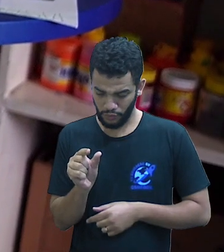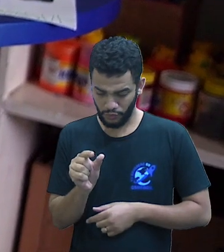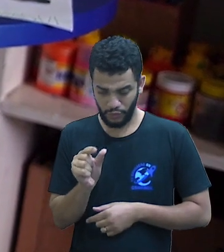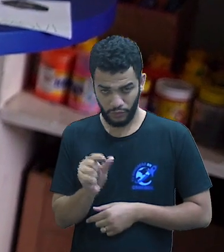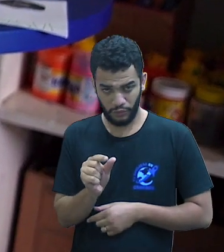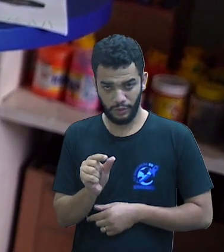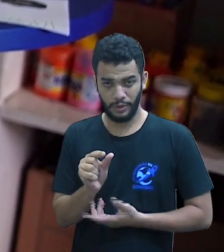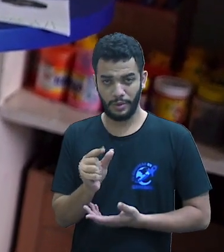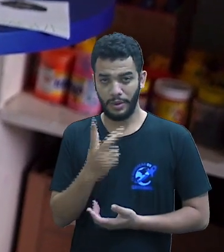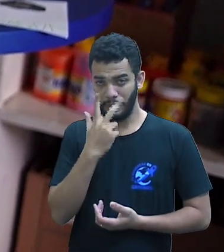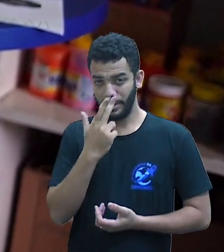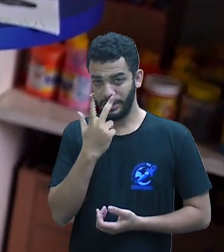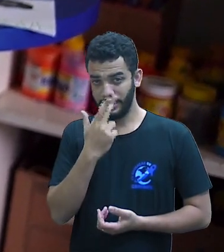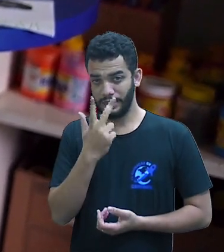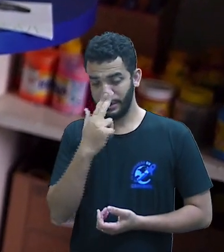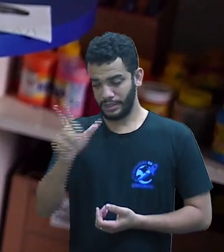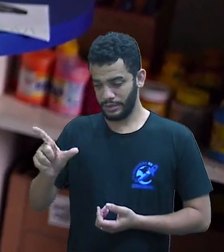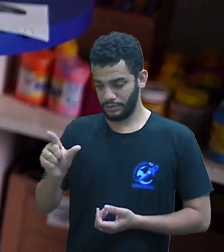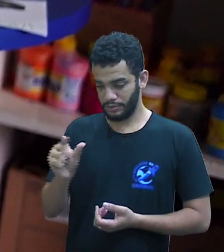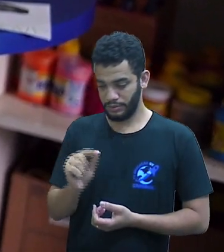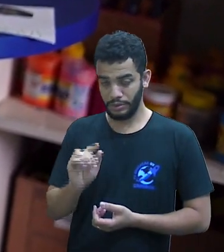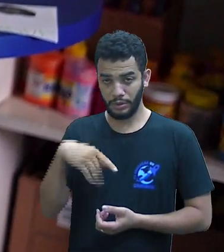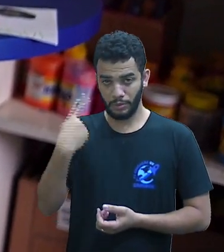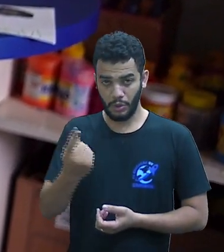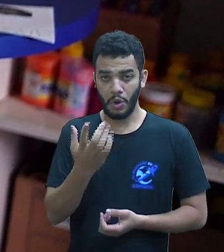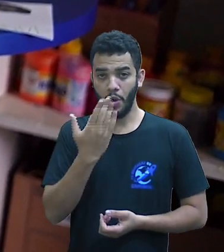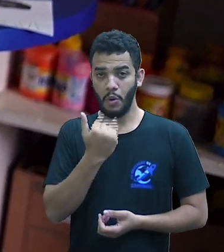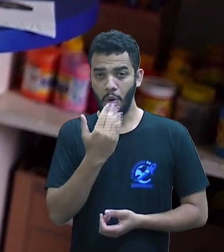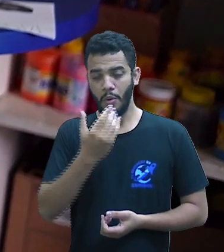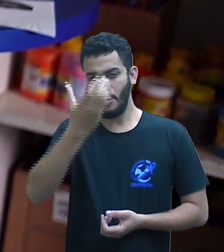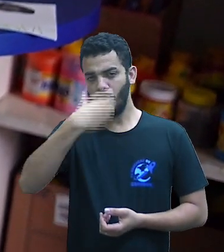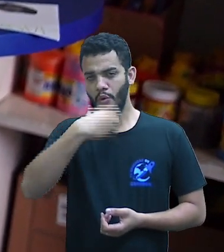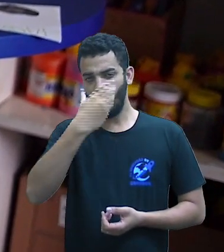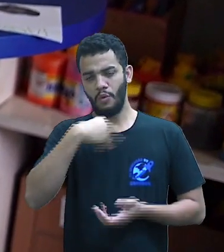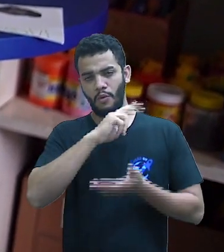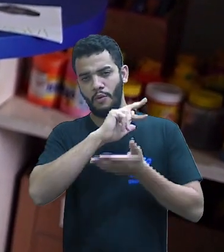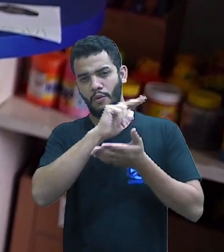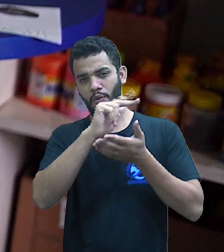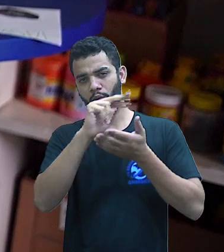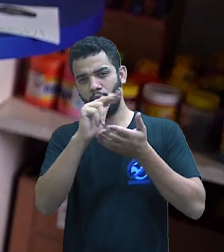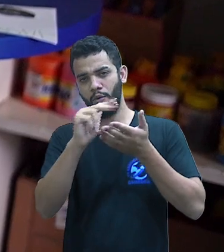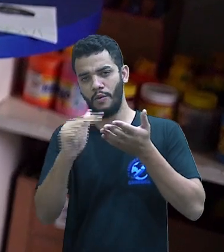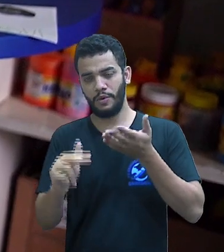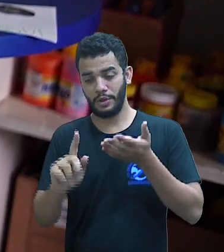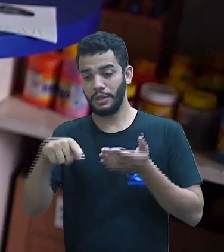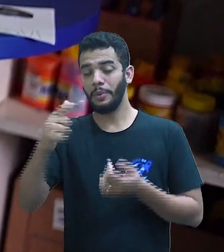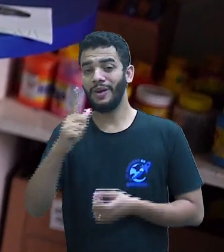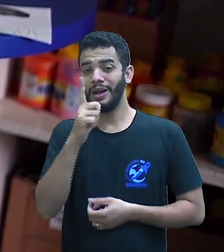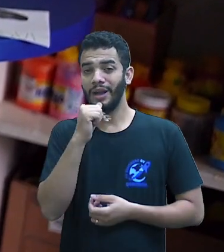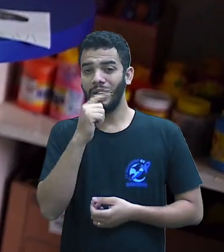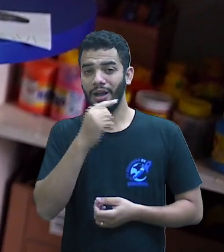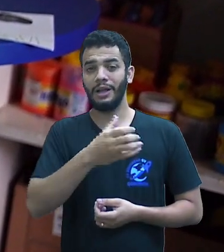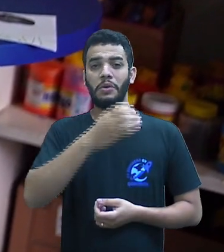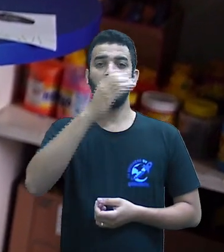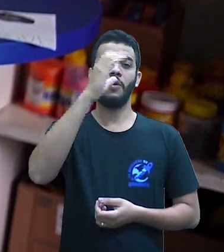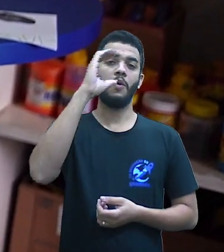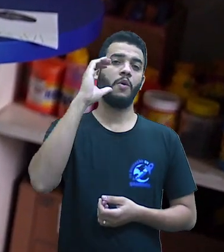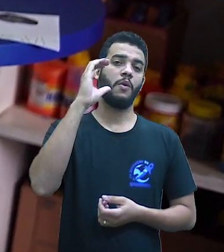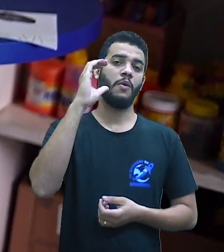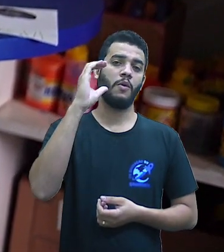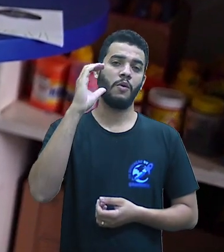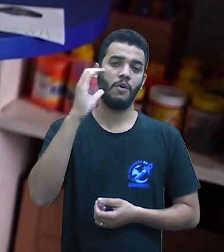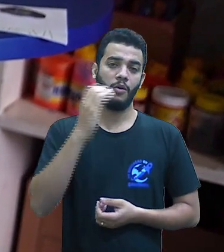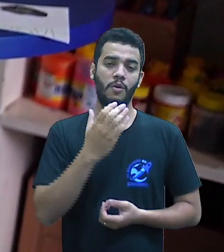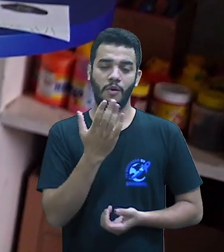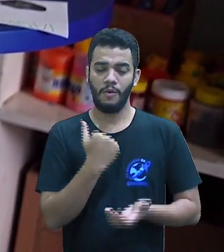né? Ela comeu uma maçã. Ela comeu... Ela bebeu uma água. Ela comeu um brócolis.